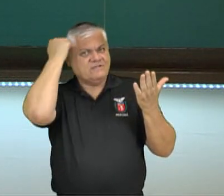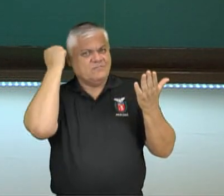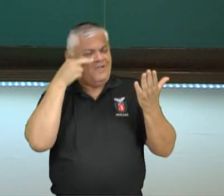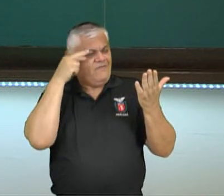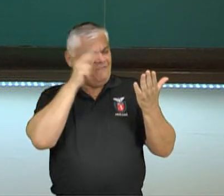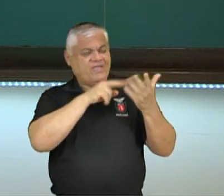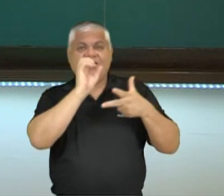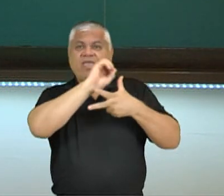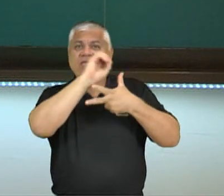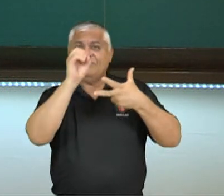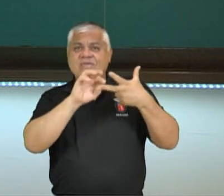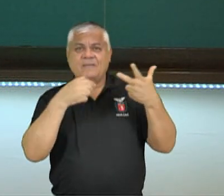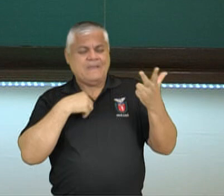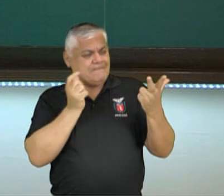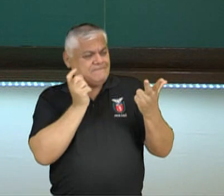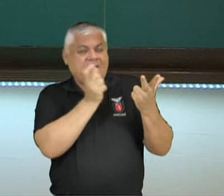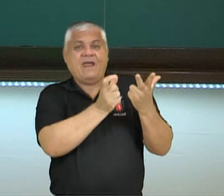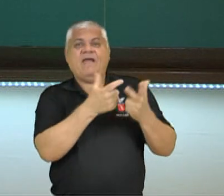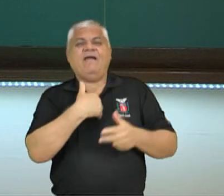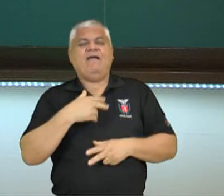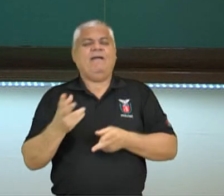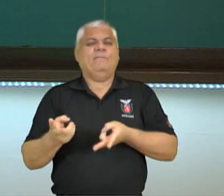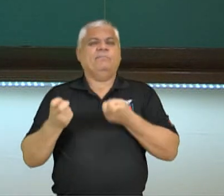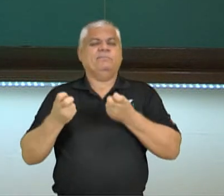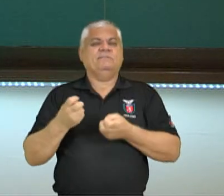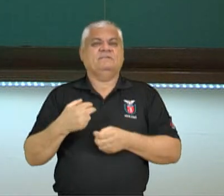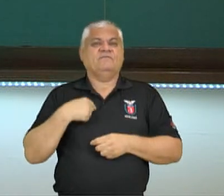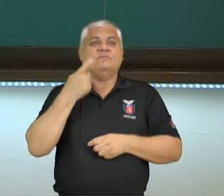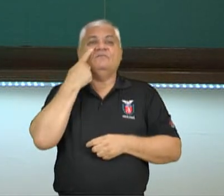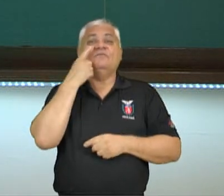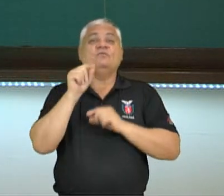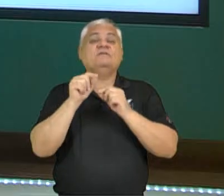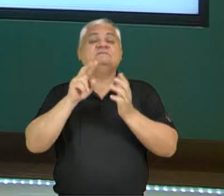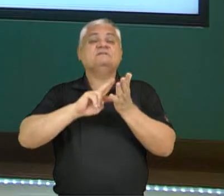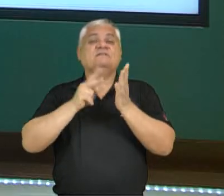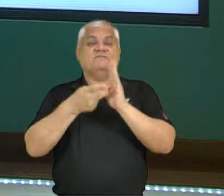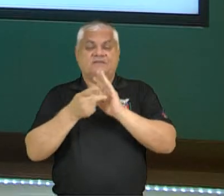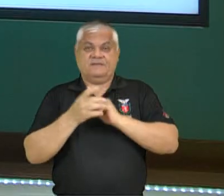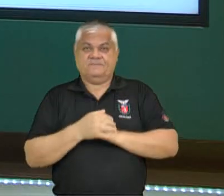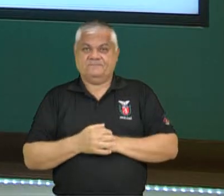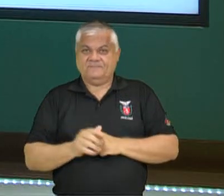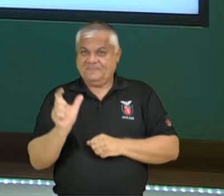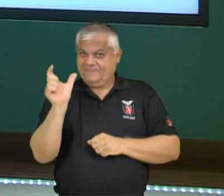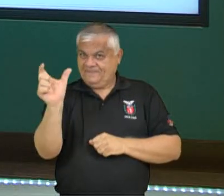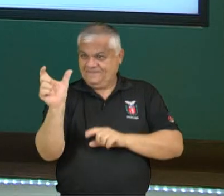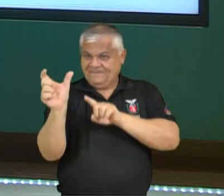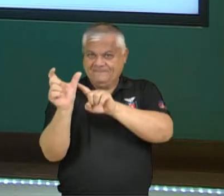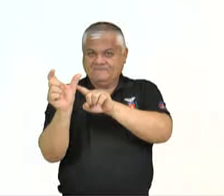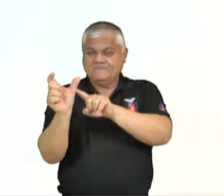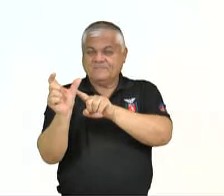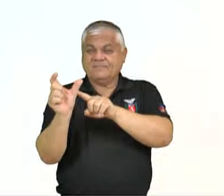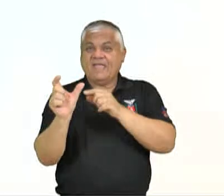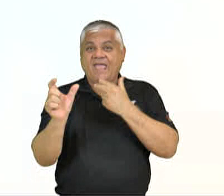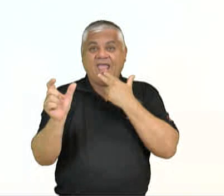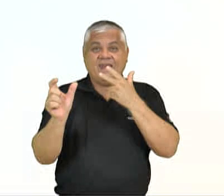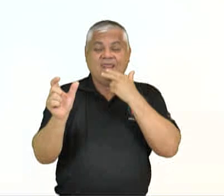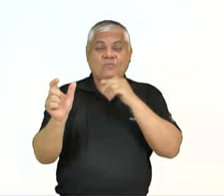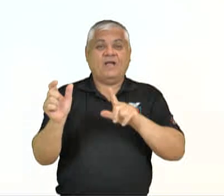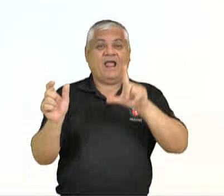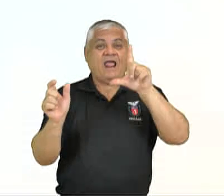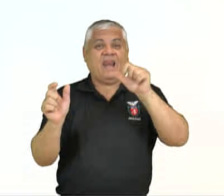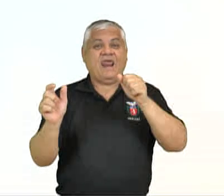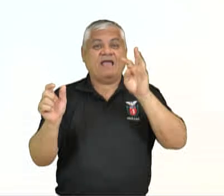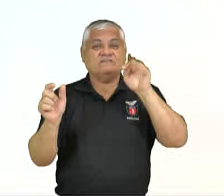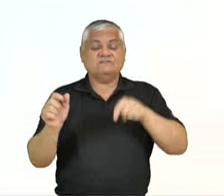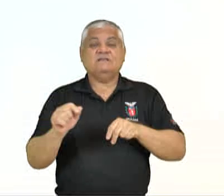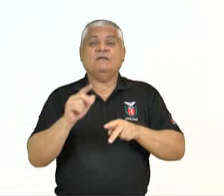algum texto que traz aí esse termo. Então vamos dar aqui uma olhadinha, A palavra proletariado provém do latim